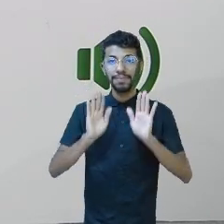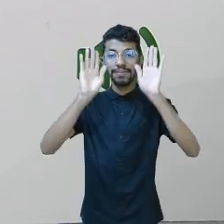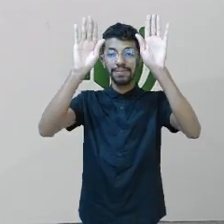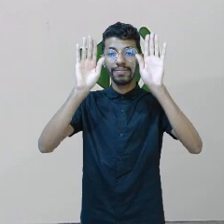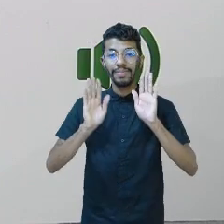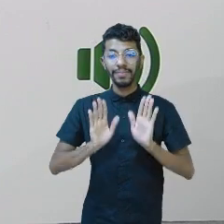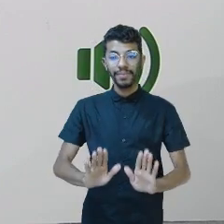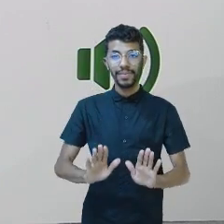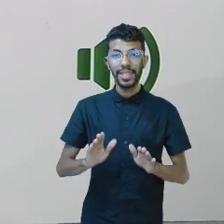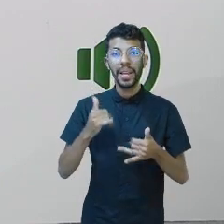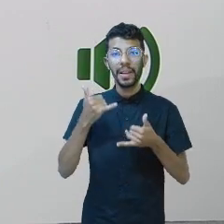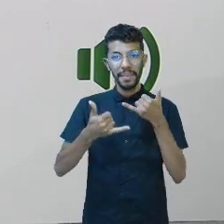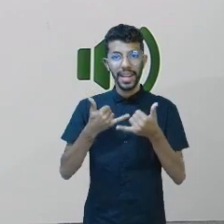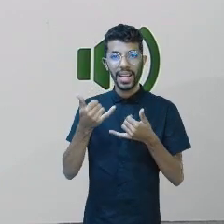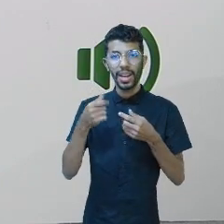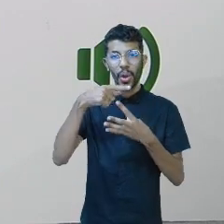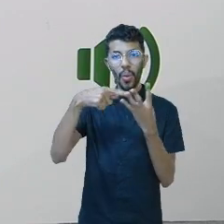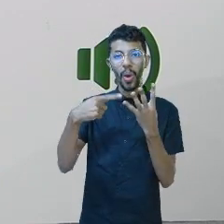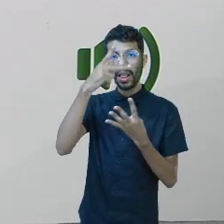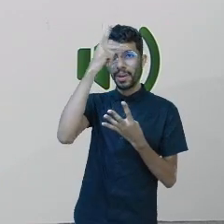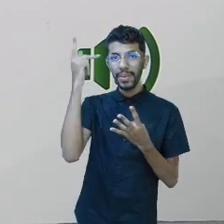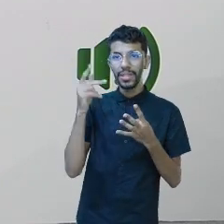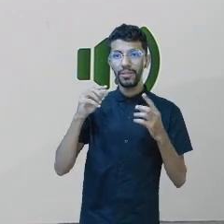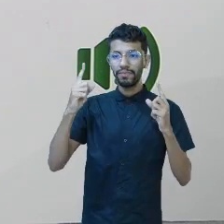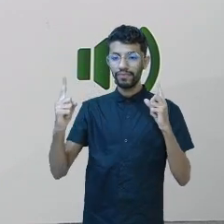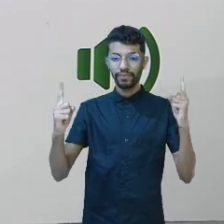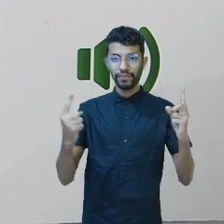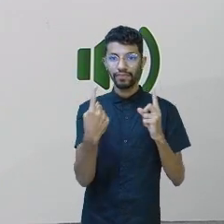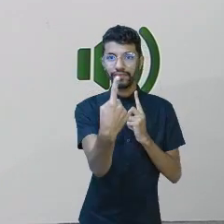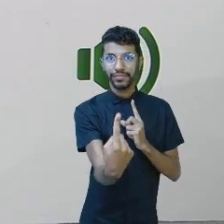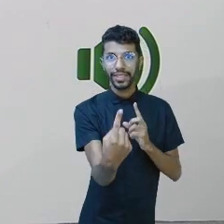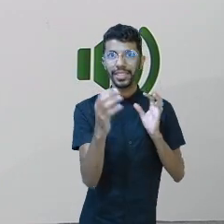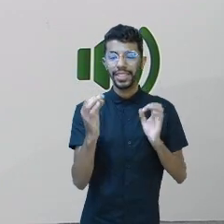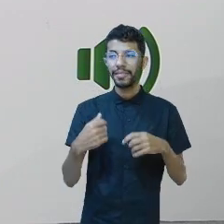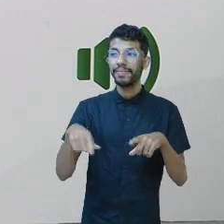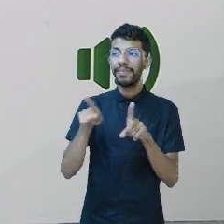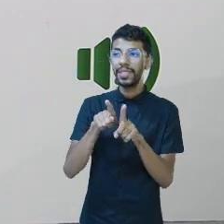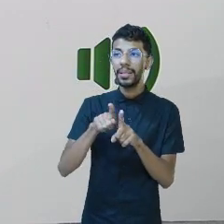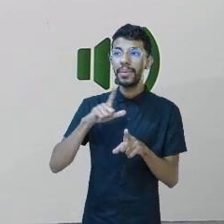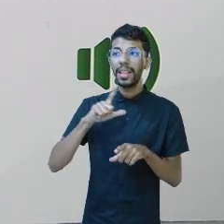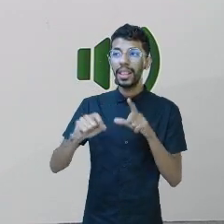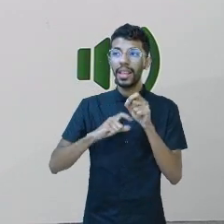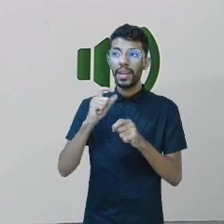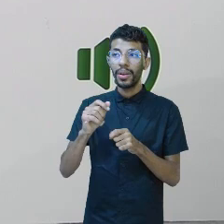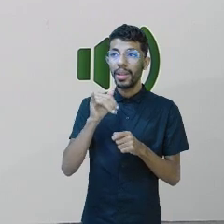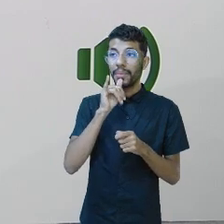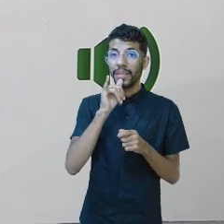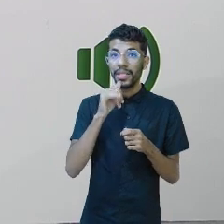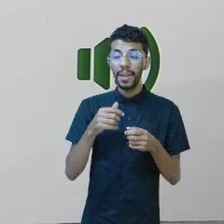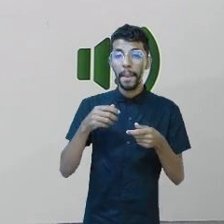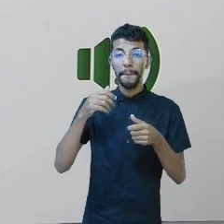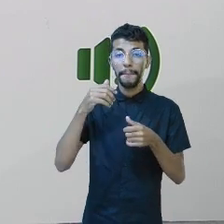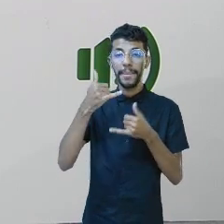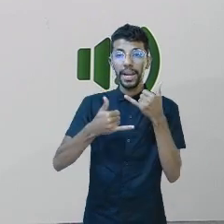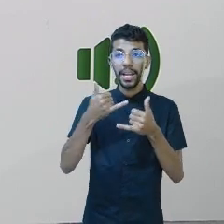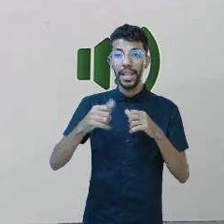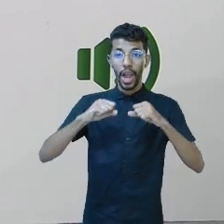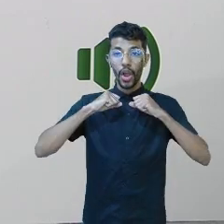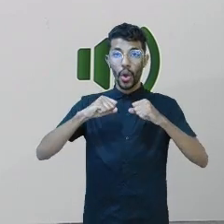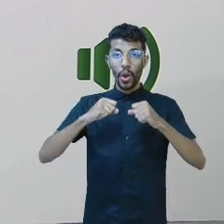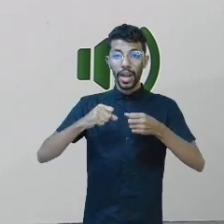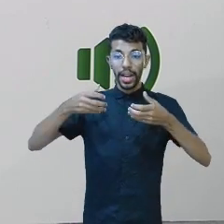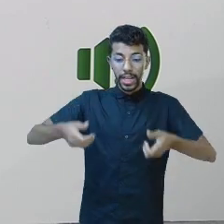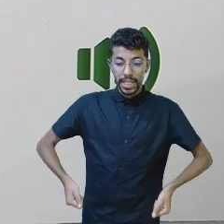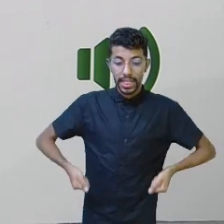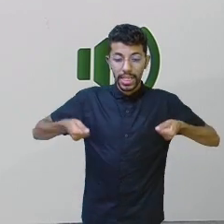musiquinha, né? Tem uma brincadeira de salão, que é essa, de corrida do saco,